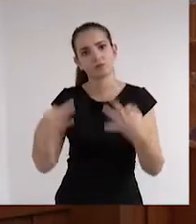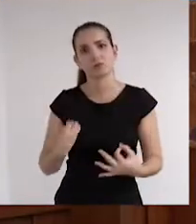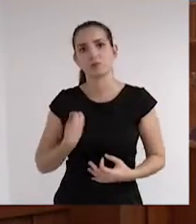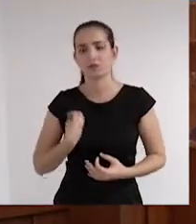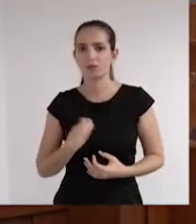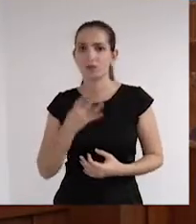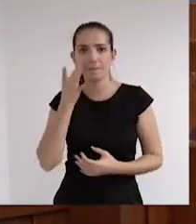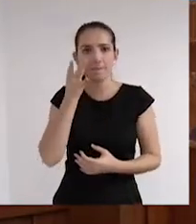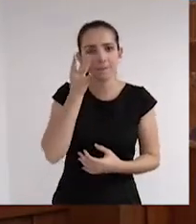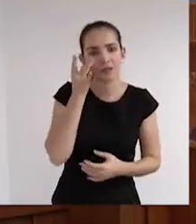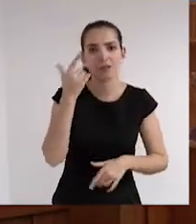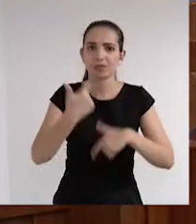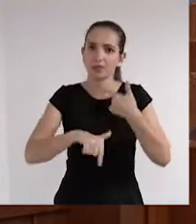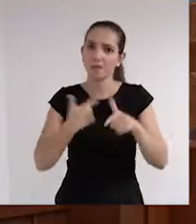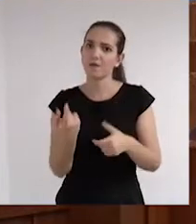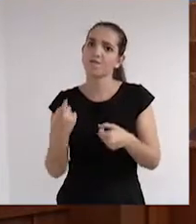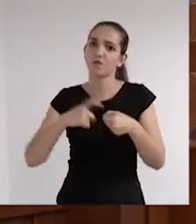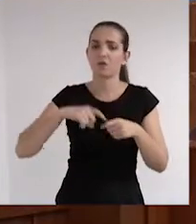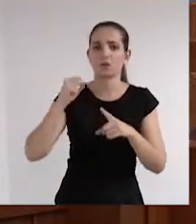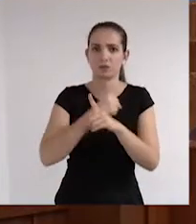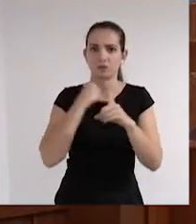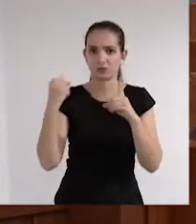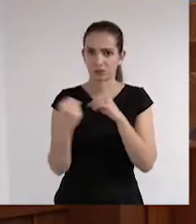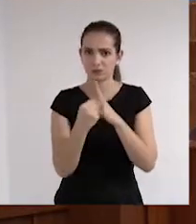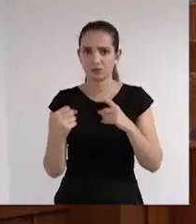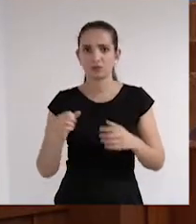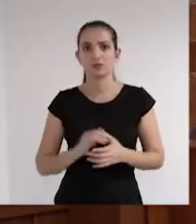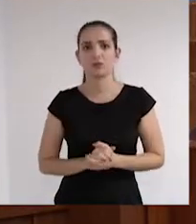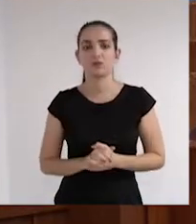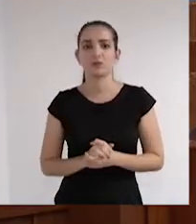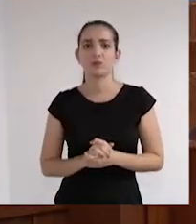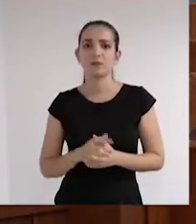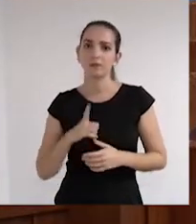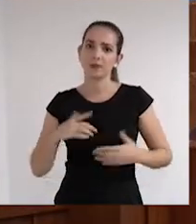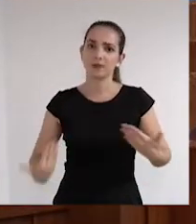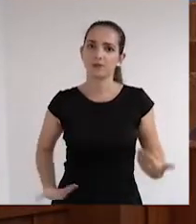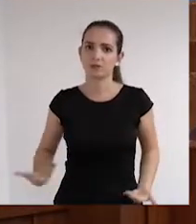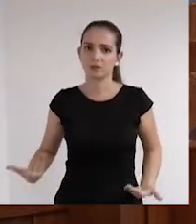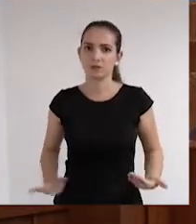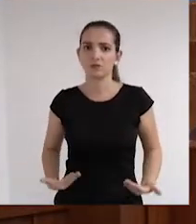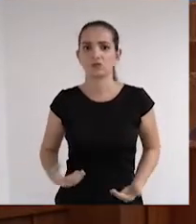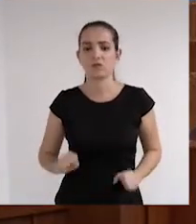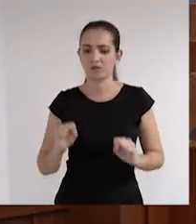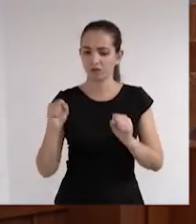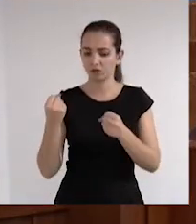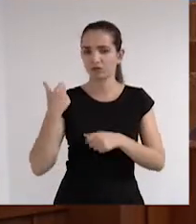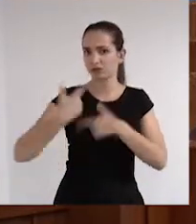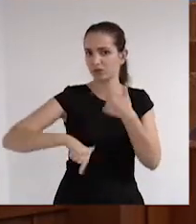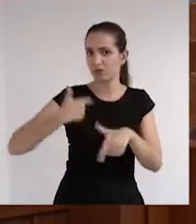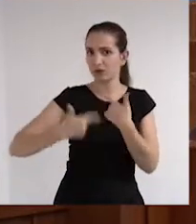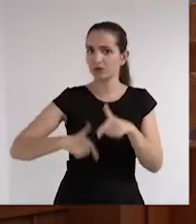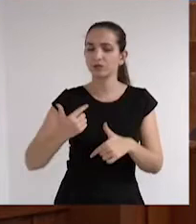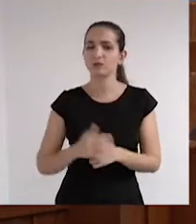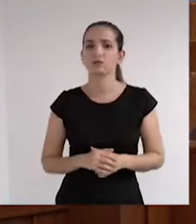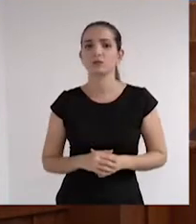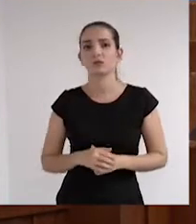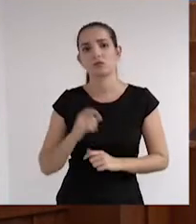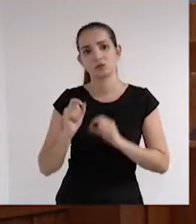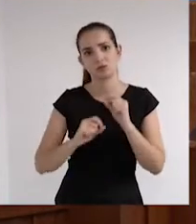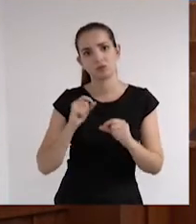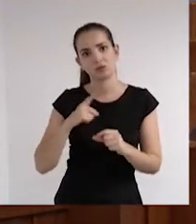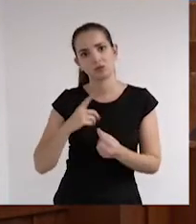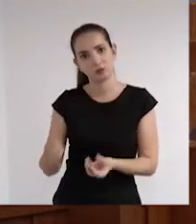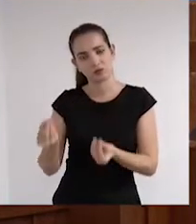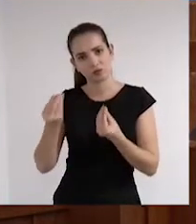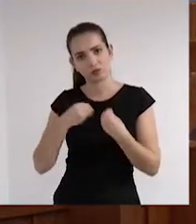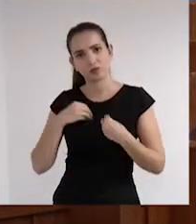que ele trabalhe, para que ele devolva para a sociedade, em serviço, em força de trabalho, que lhe é comprada aquilo que ele